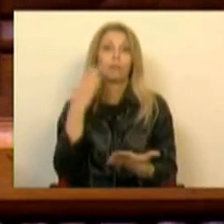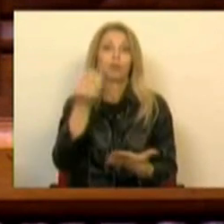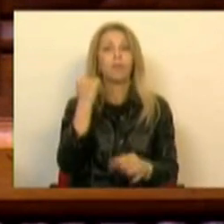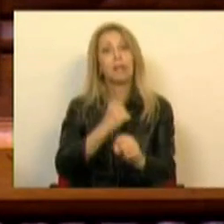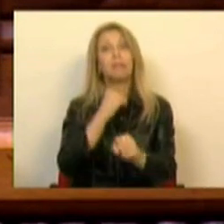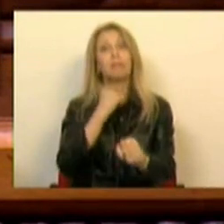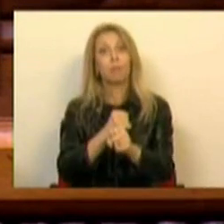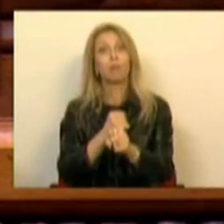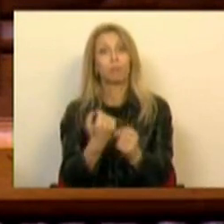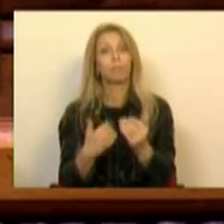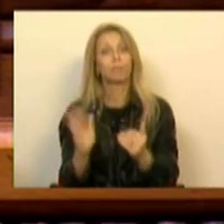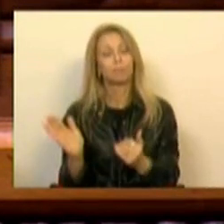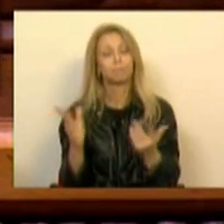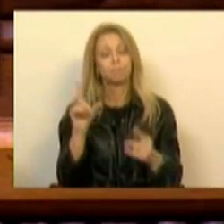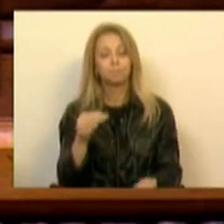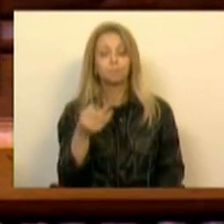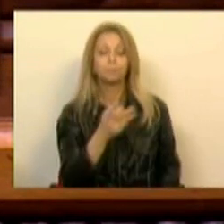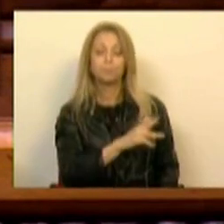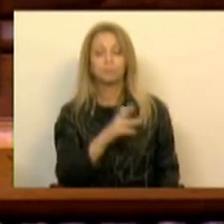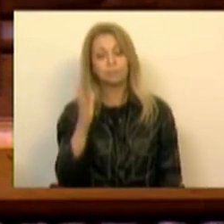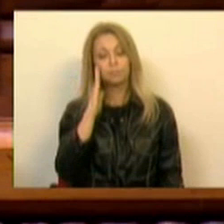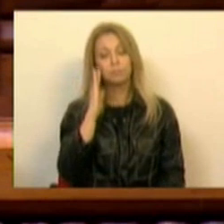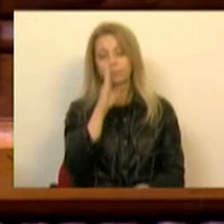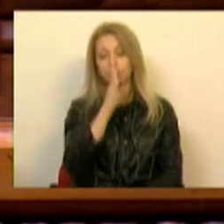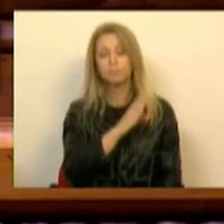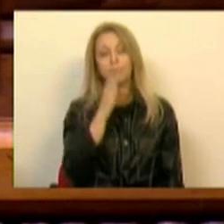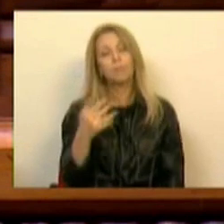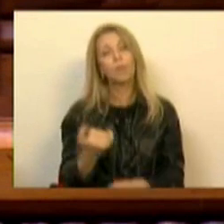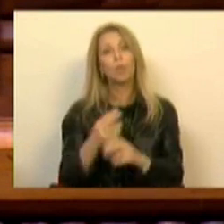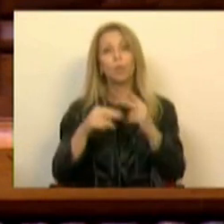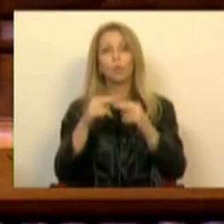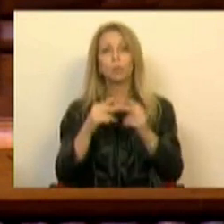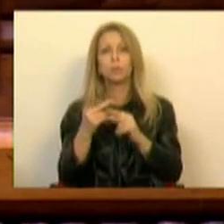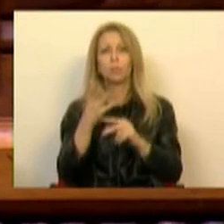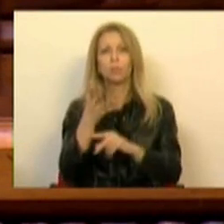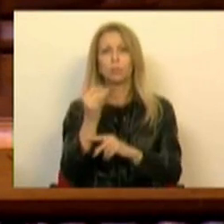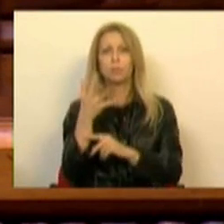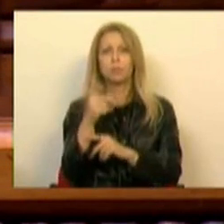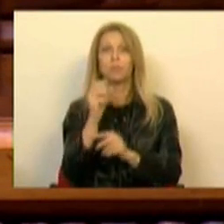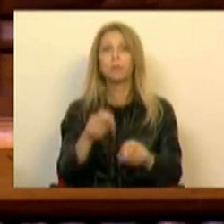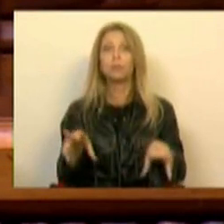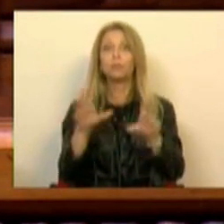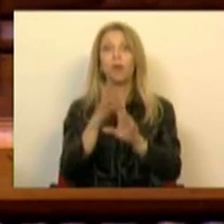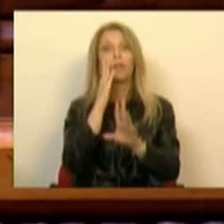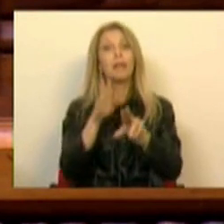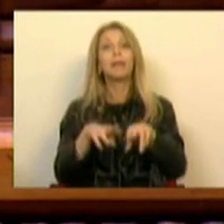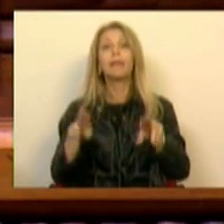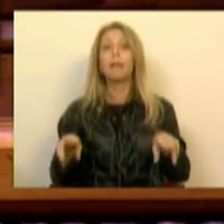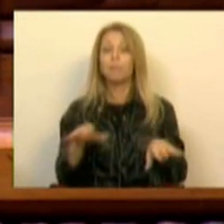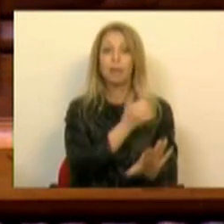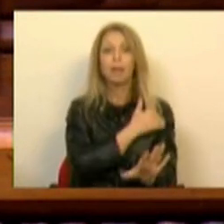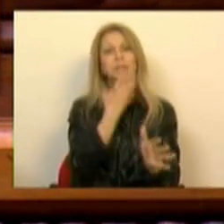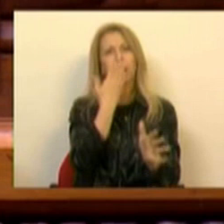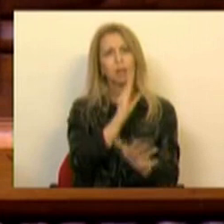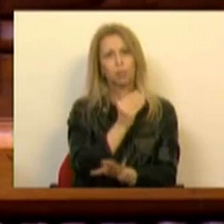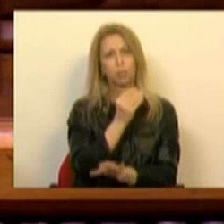trabalhadores. E também no PRR está em concretização a construção de mais de 12 mil novas camas no alojamento estudantil,